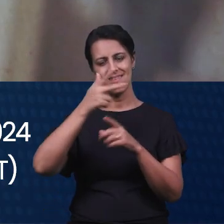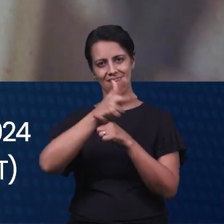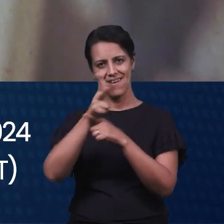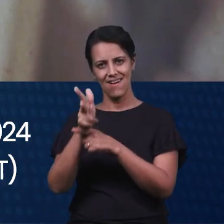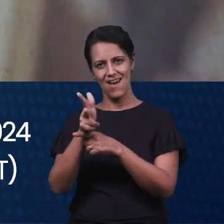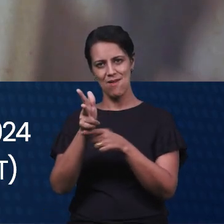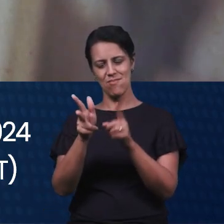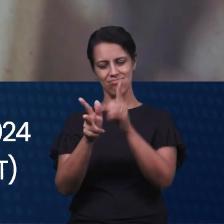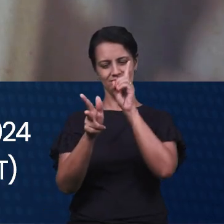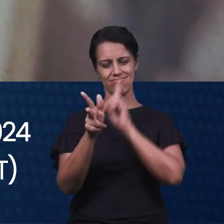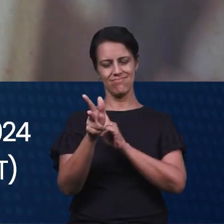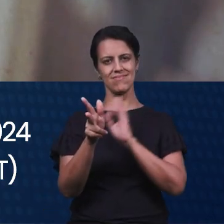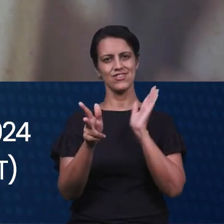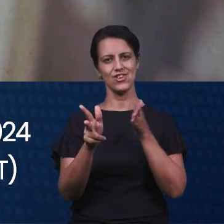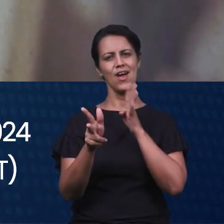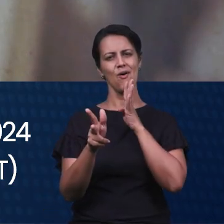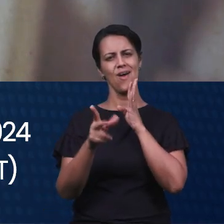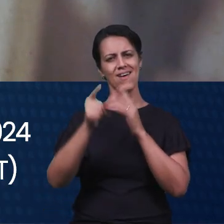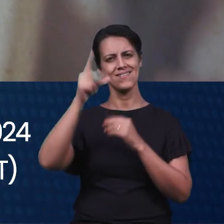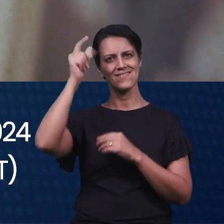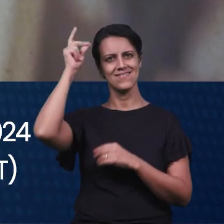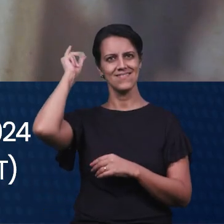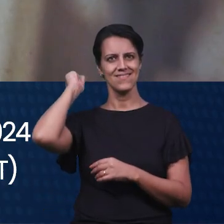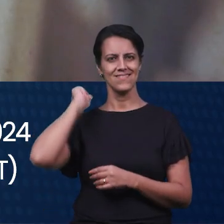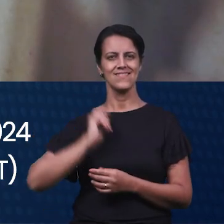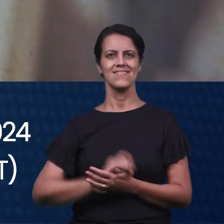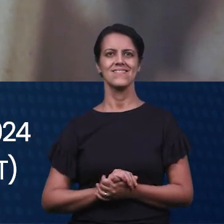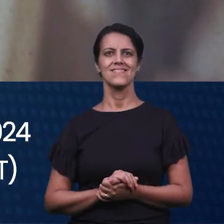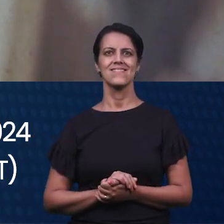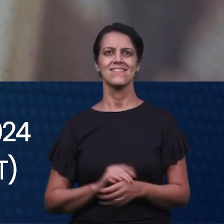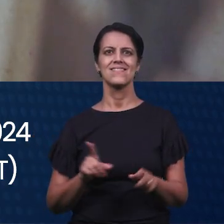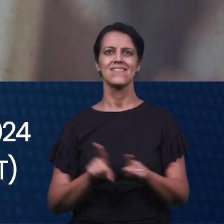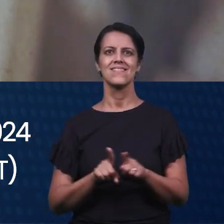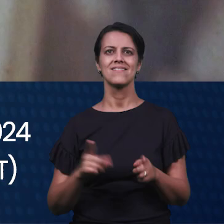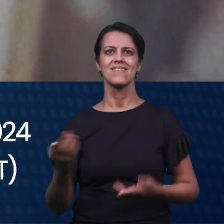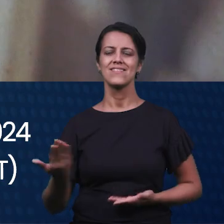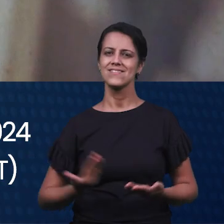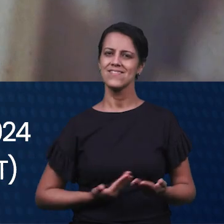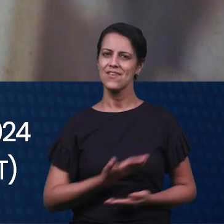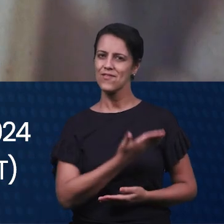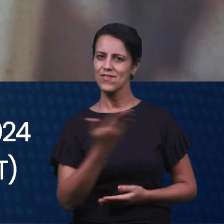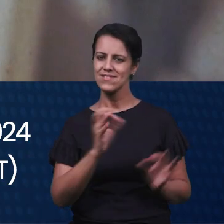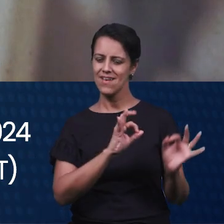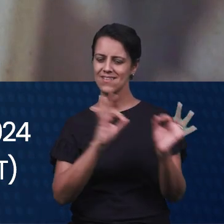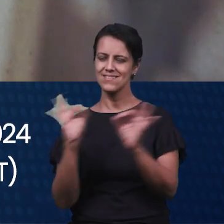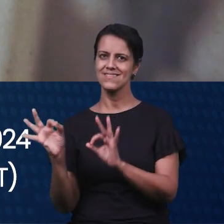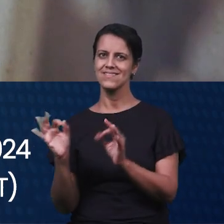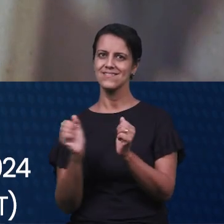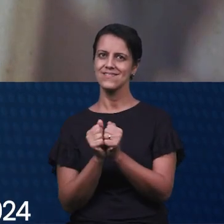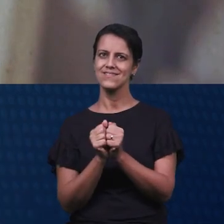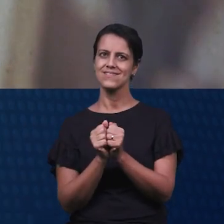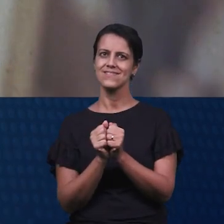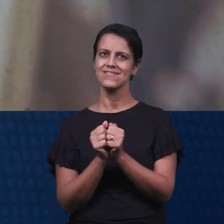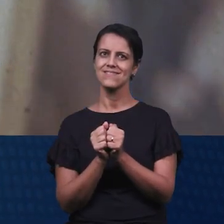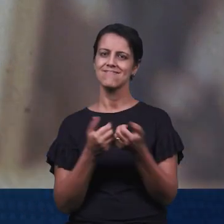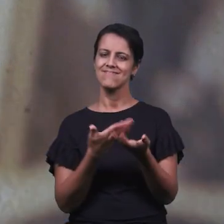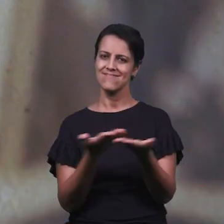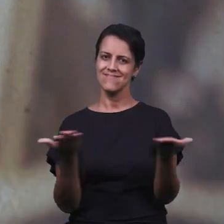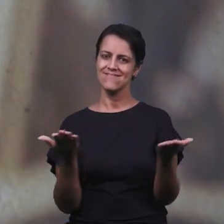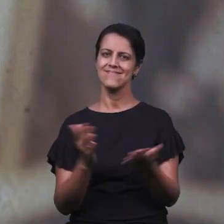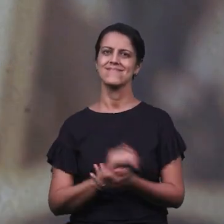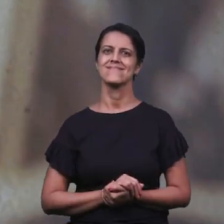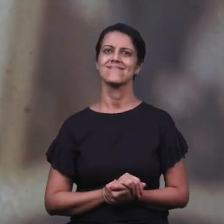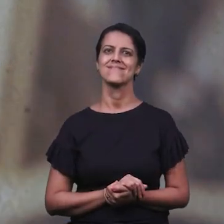das câmaras, que nós já conhecemos de longas datas, e os nossos irmãos e amigos que nos assistem. E estamos